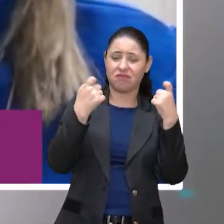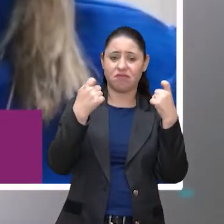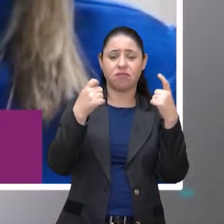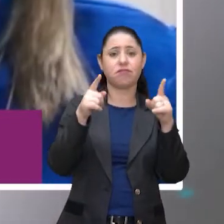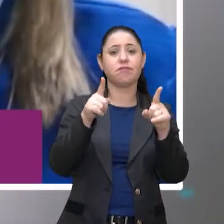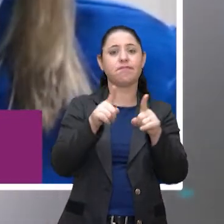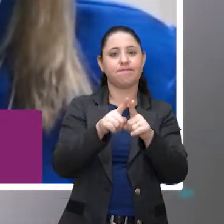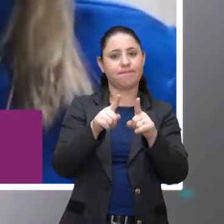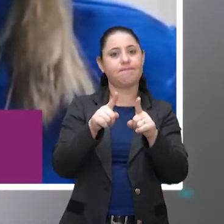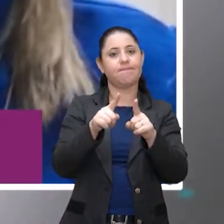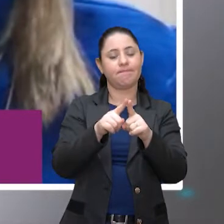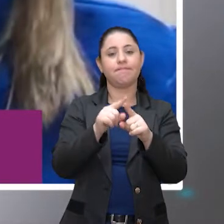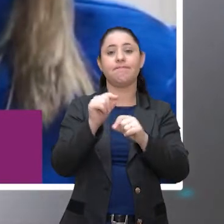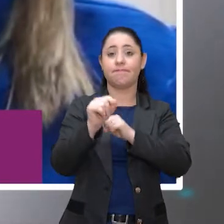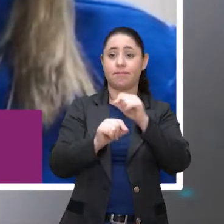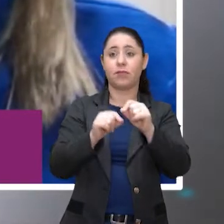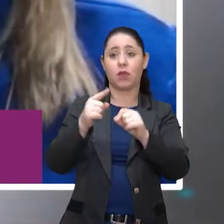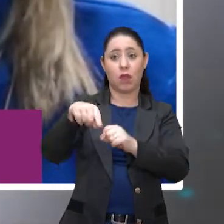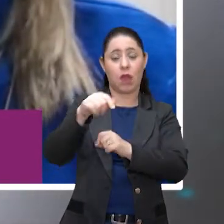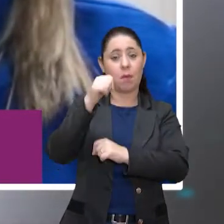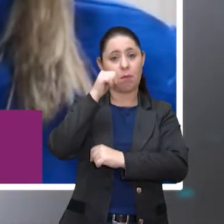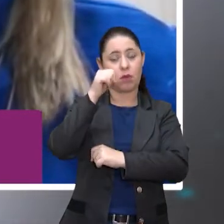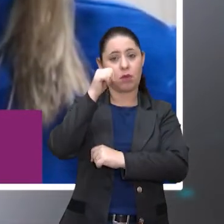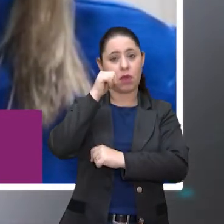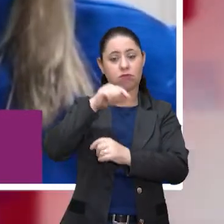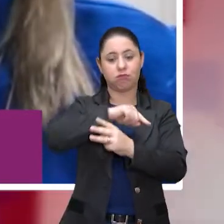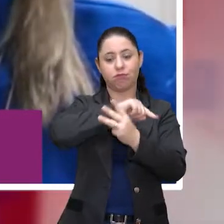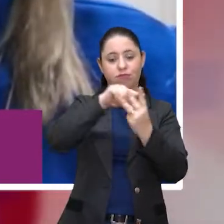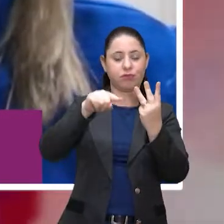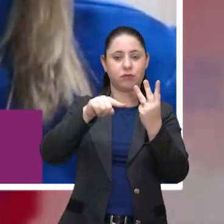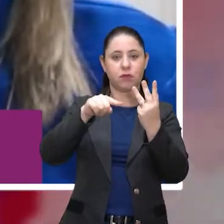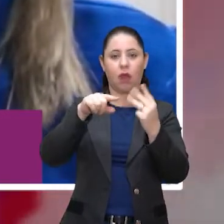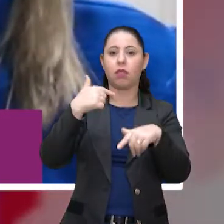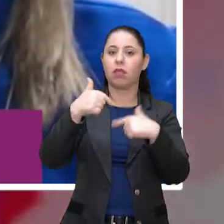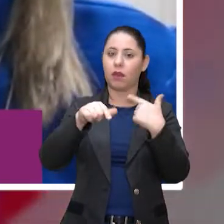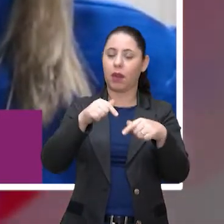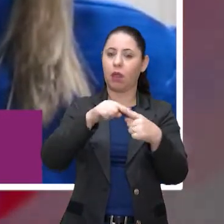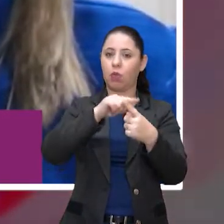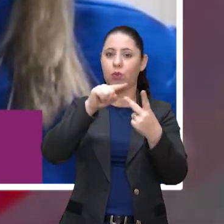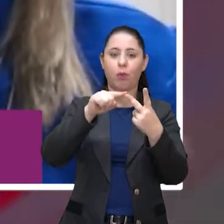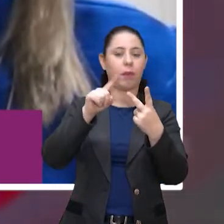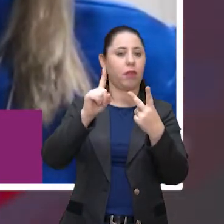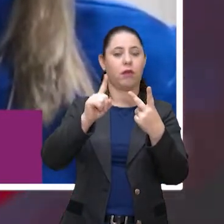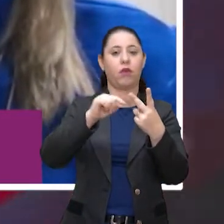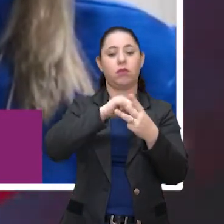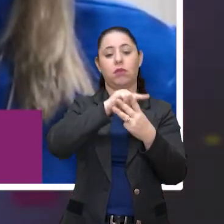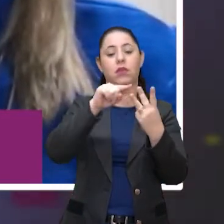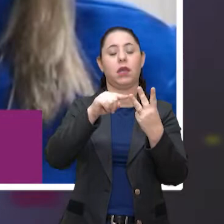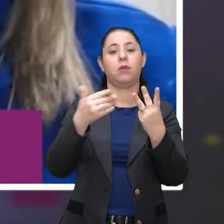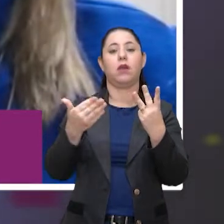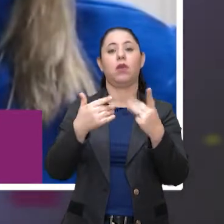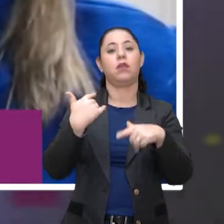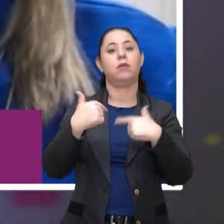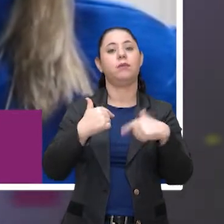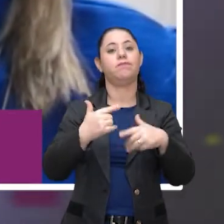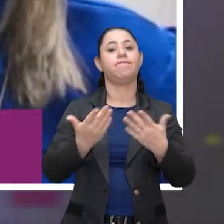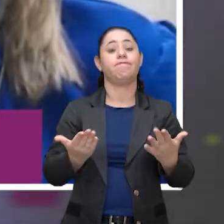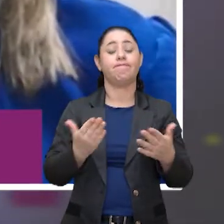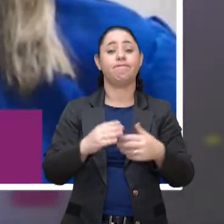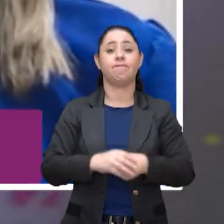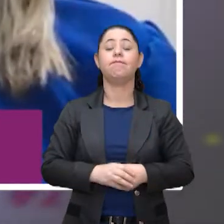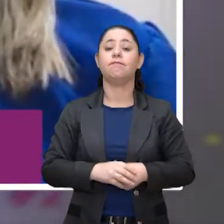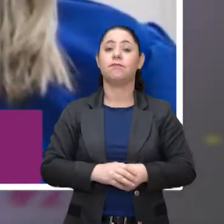tripla jornada, né? Não é nem dupla, mas já é uma tripla jornada, não configura um fator direto,